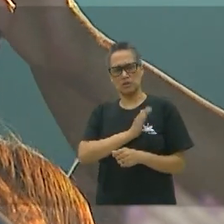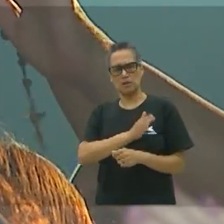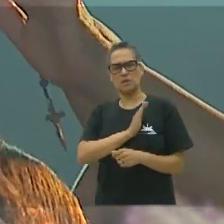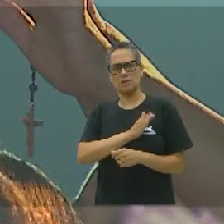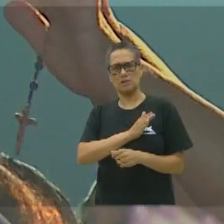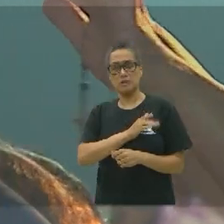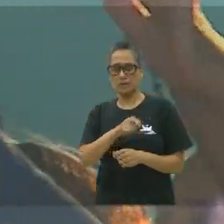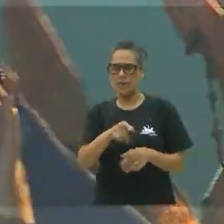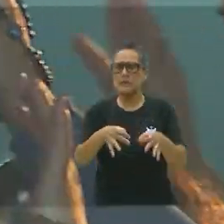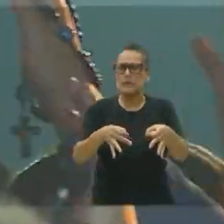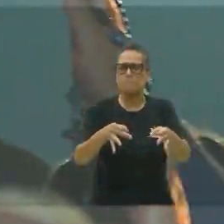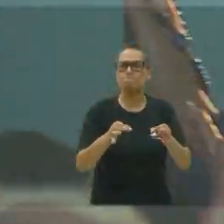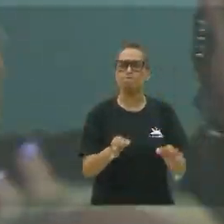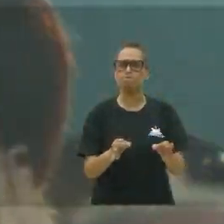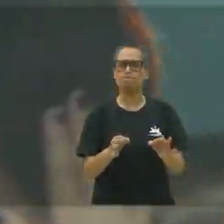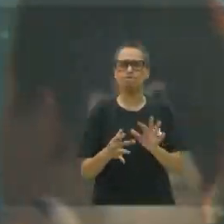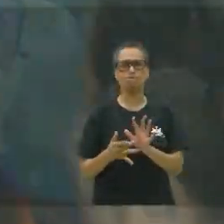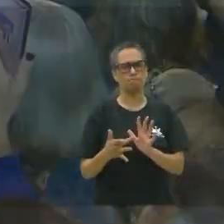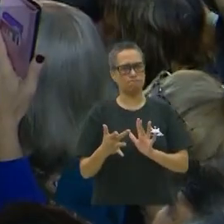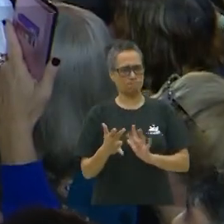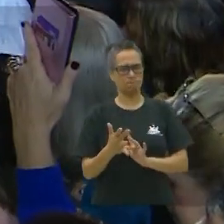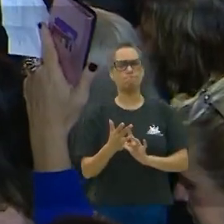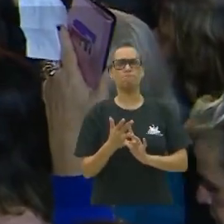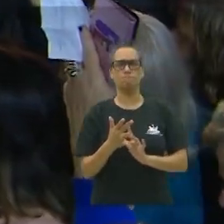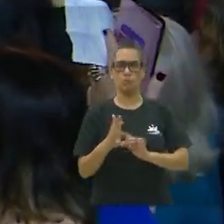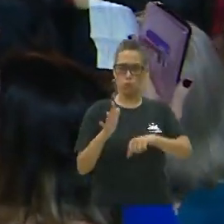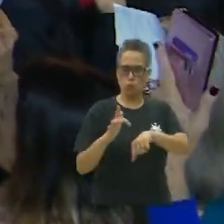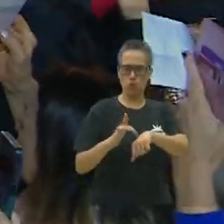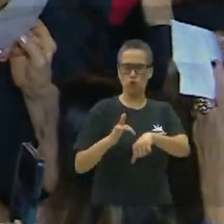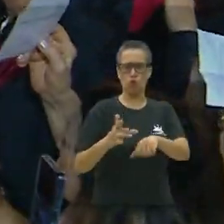a certeza que Jesus te toca nessa hora.